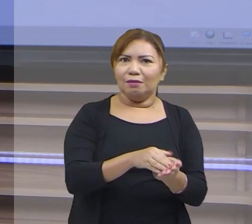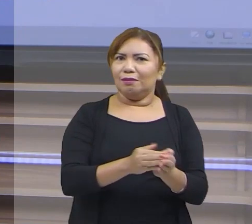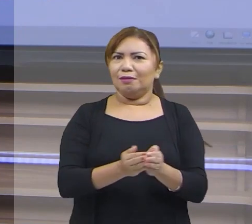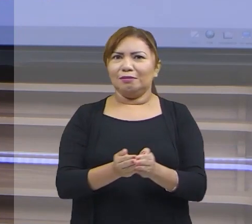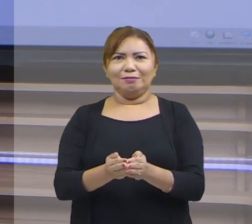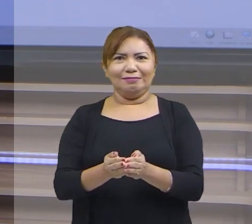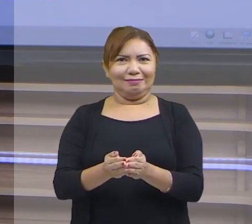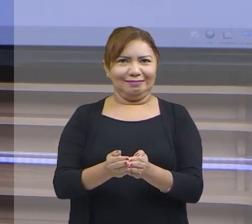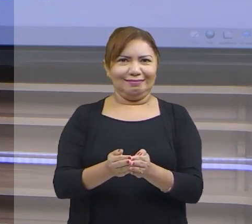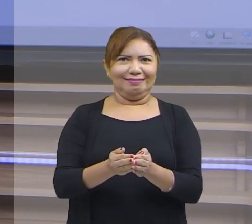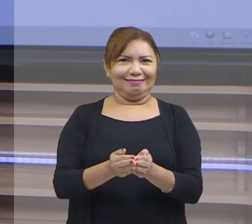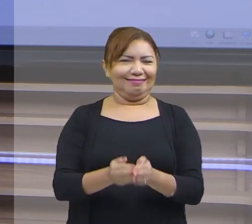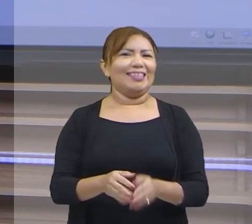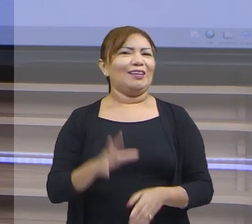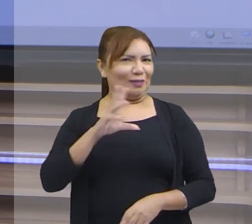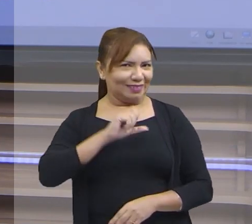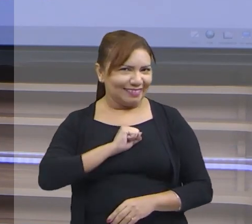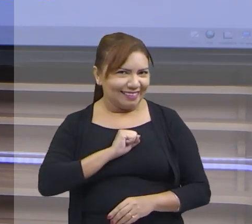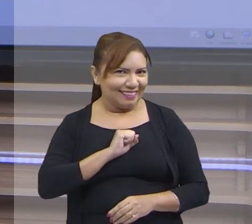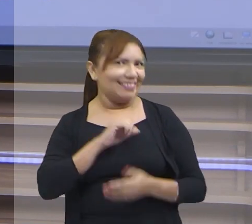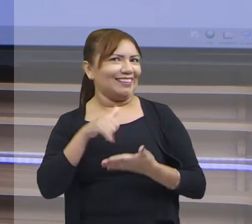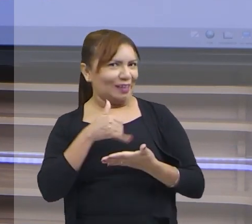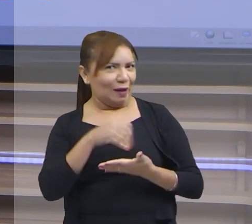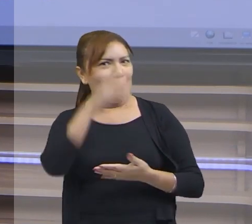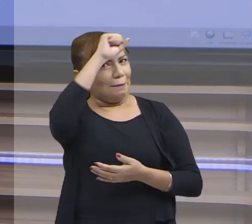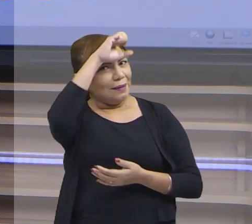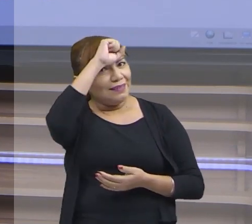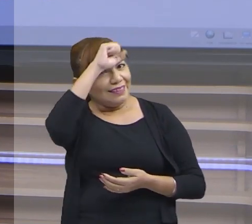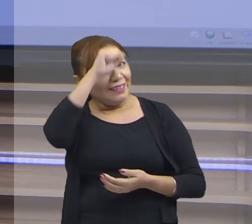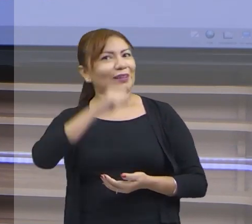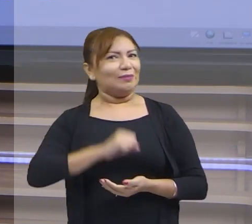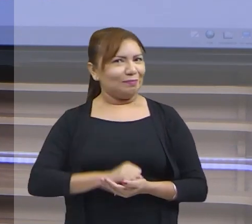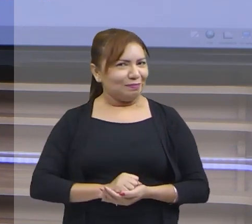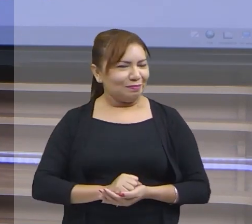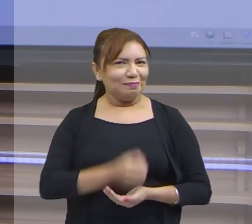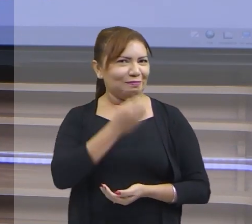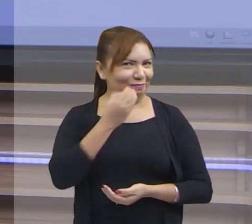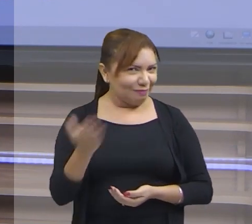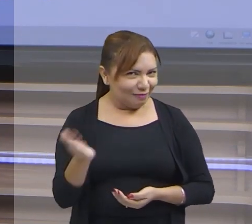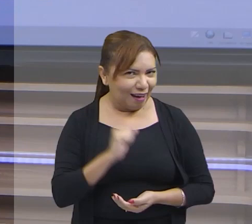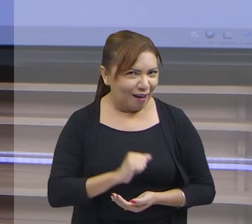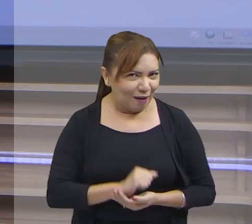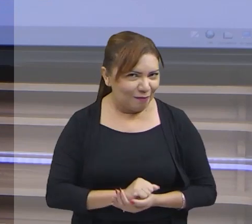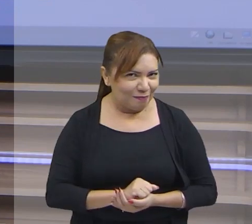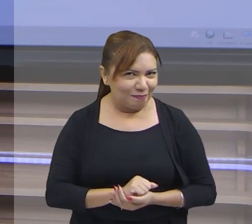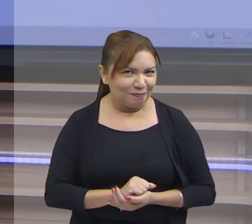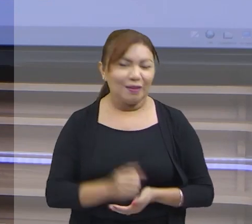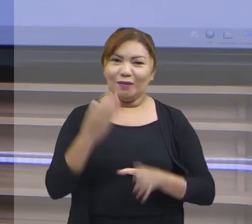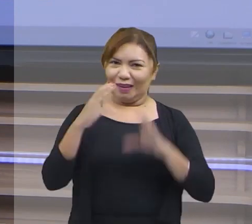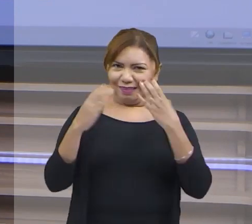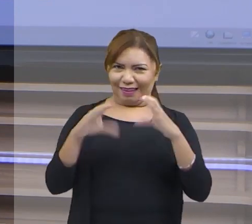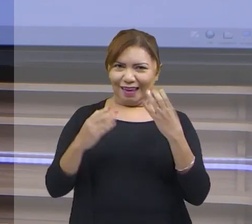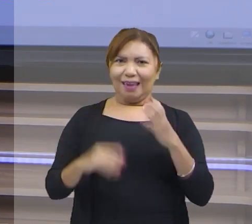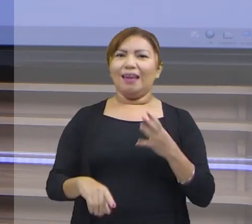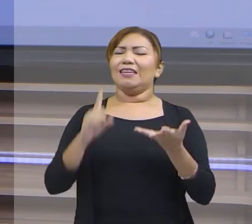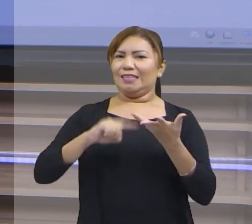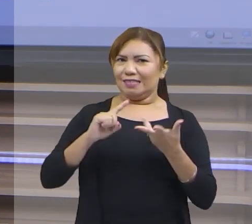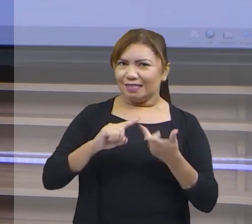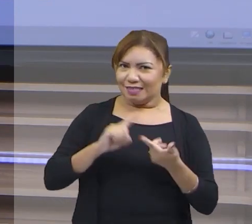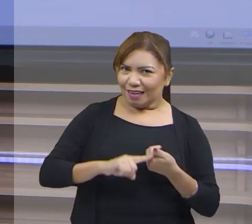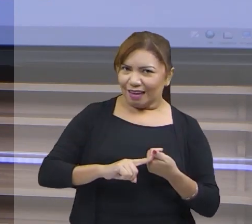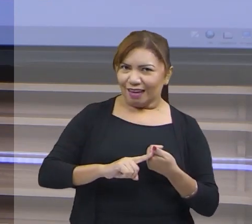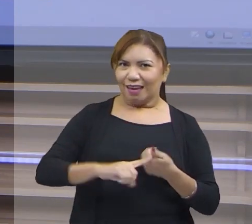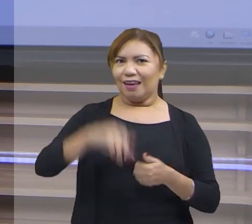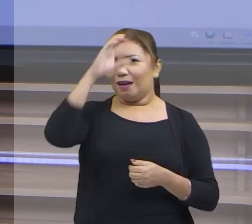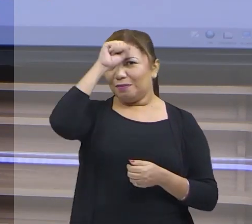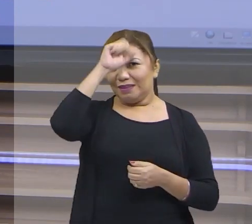virou. Gostaram? Aprenderam? Vamos cantar? Contar,